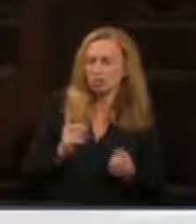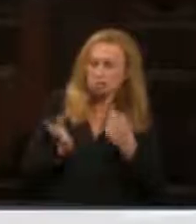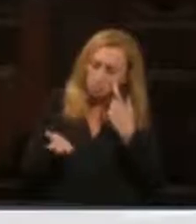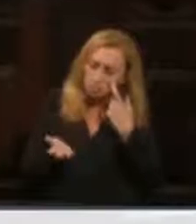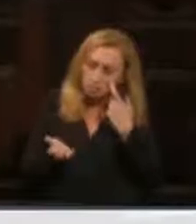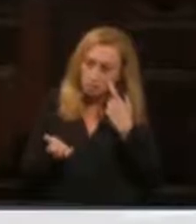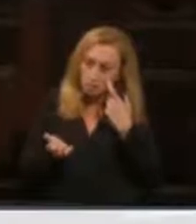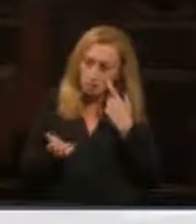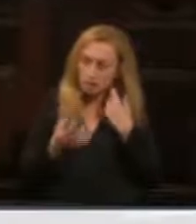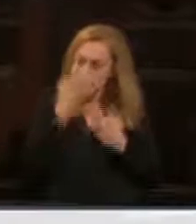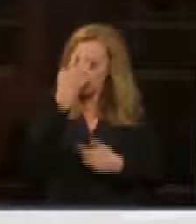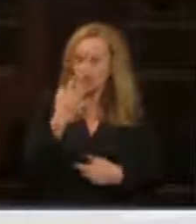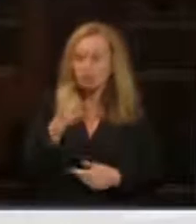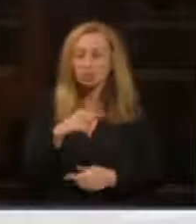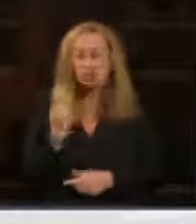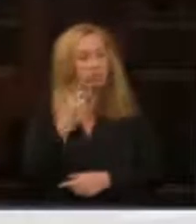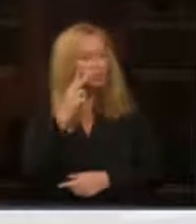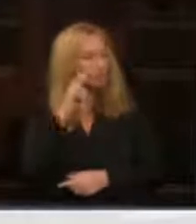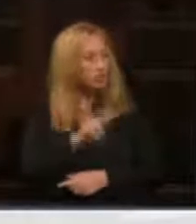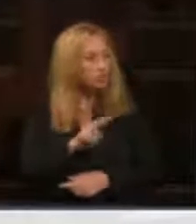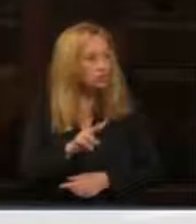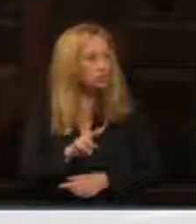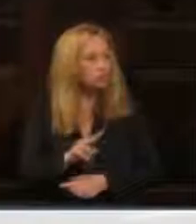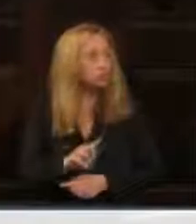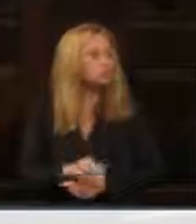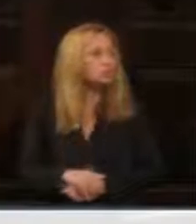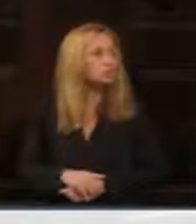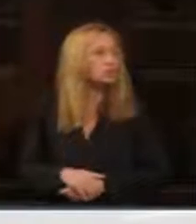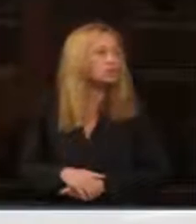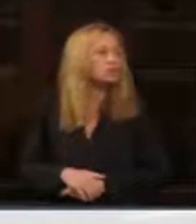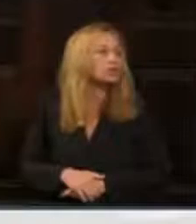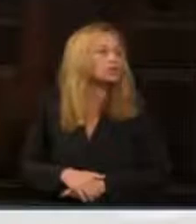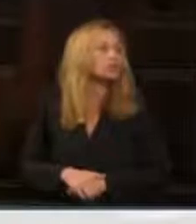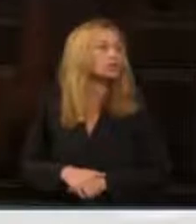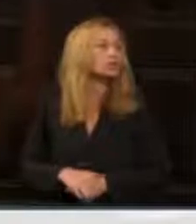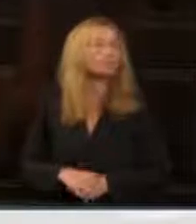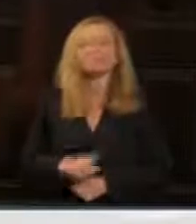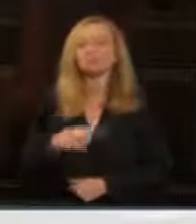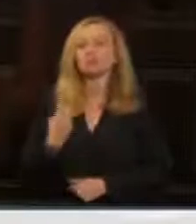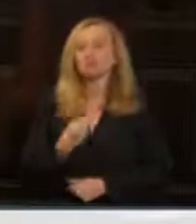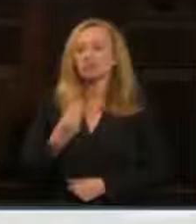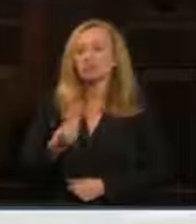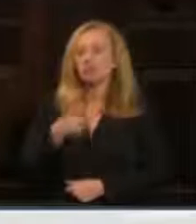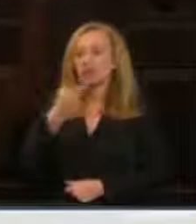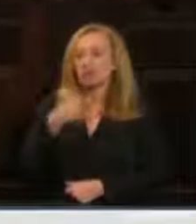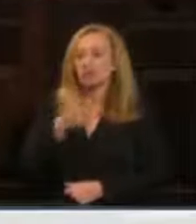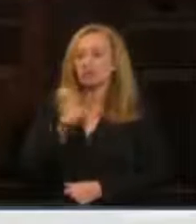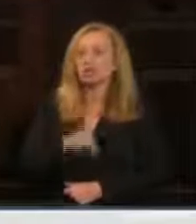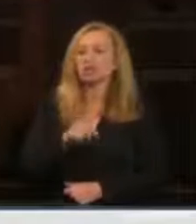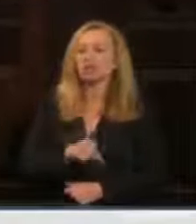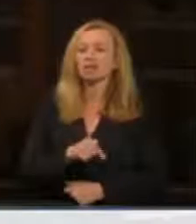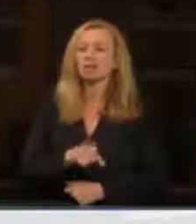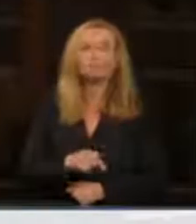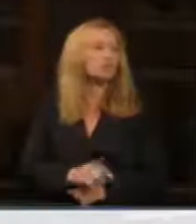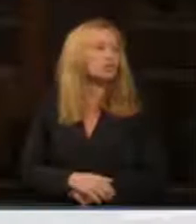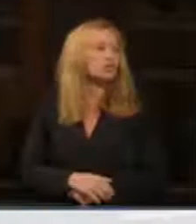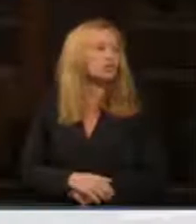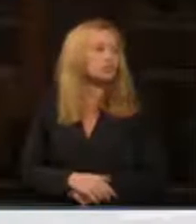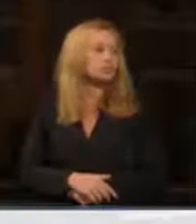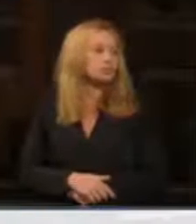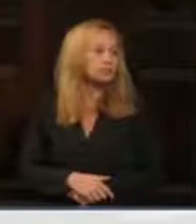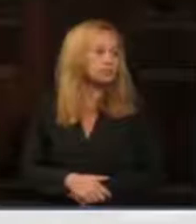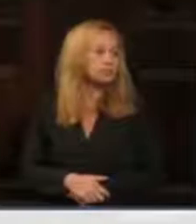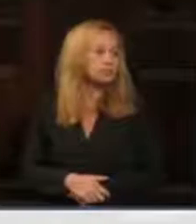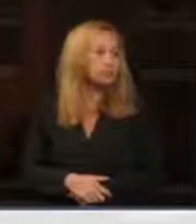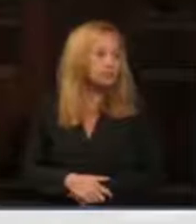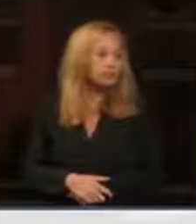gente vivencia, e não é à toa que quando a gente traz aqui as operações policiais como algo que a gente